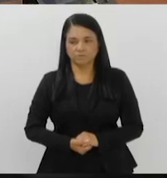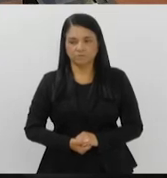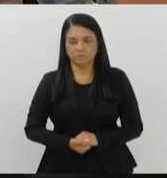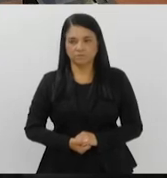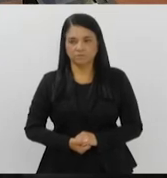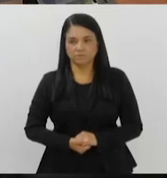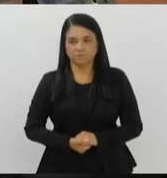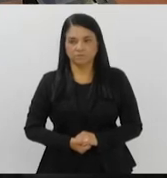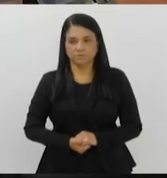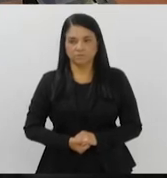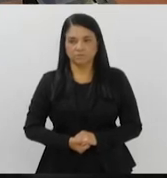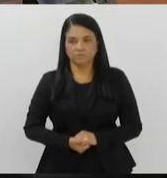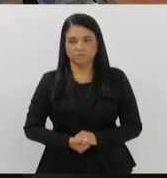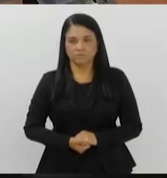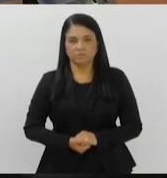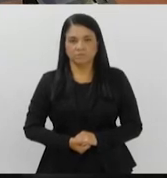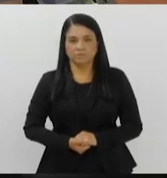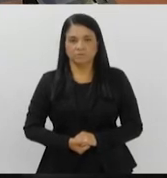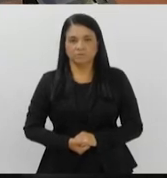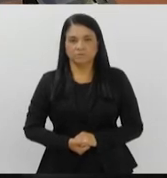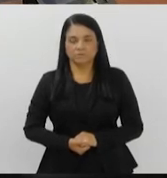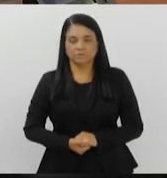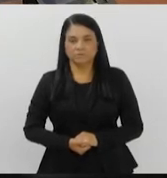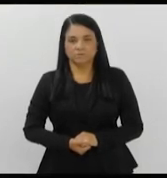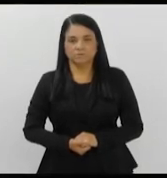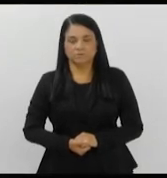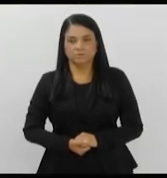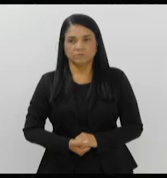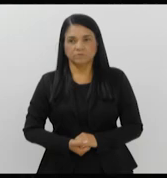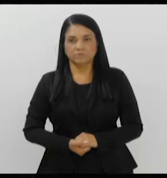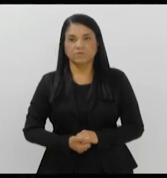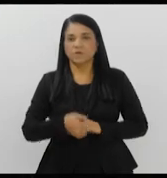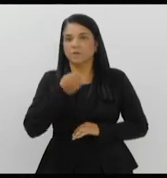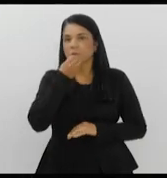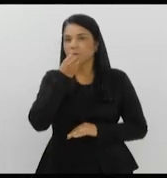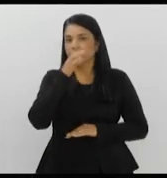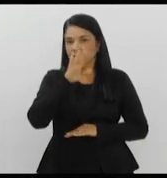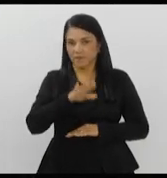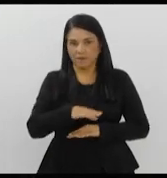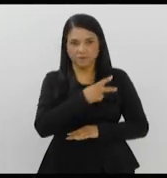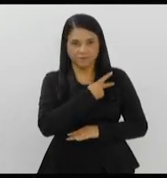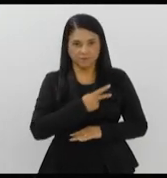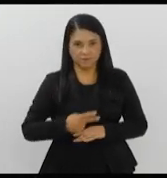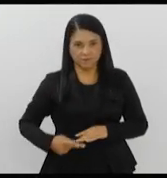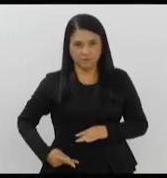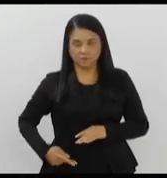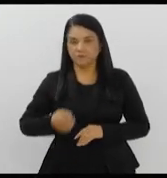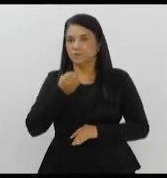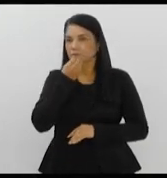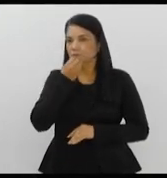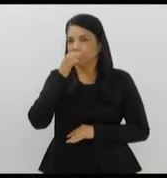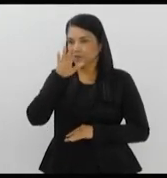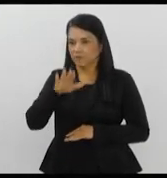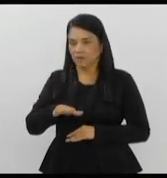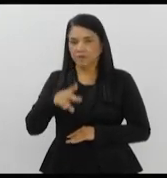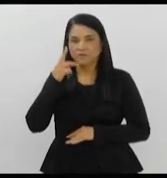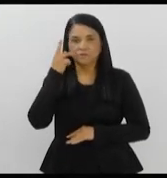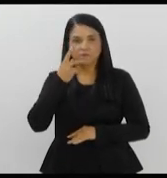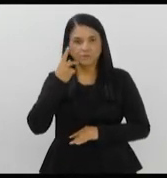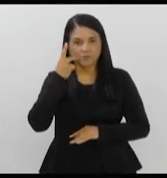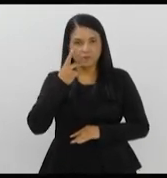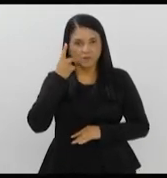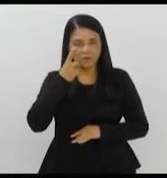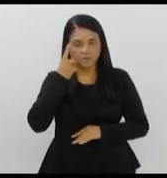Muito boa tarde, senhora presidente, Muito boa tarde, novos parlamentares, a todos que